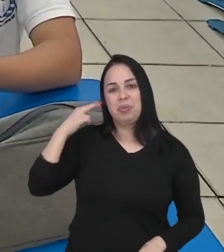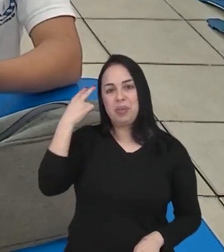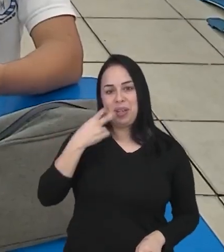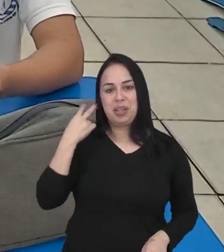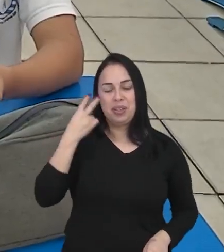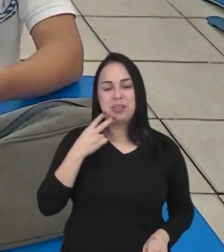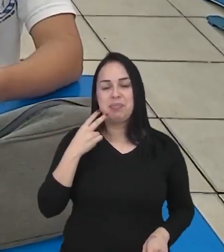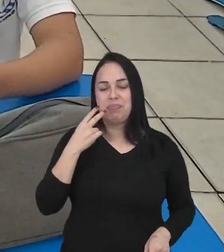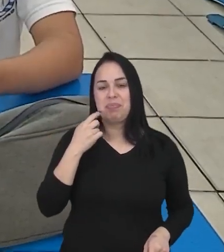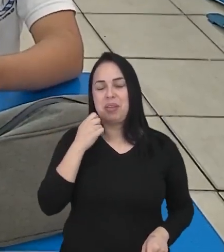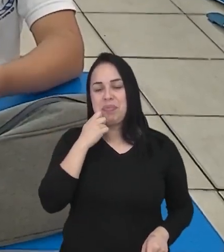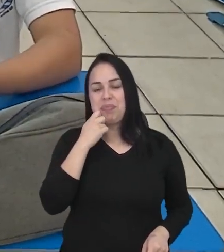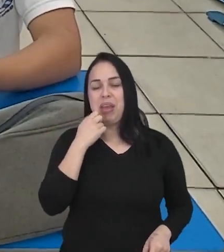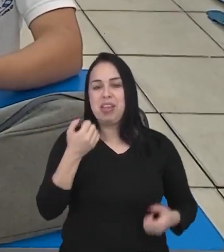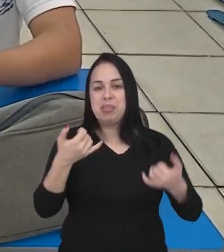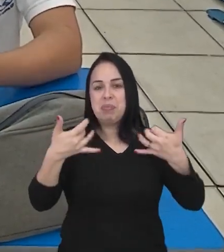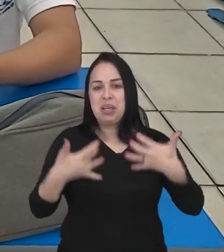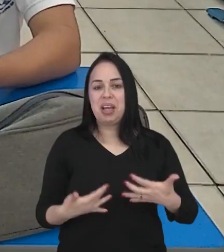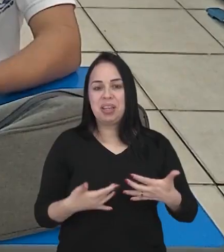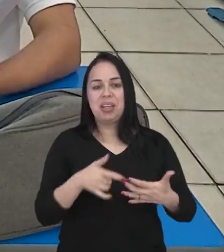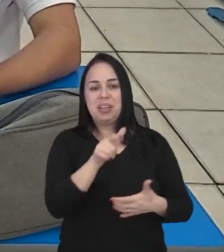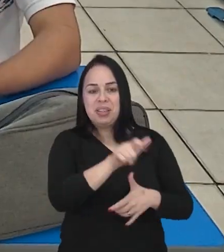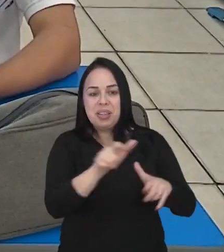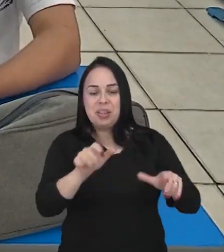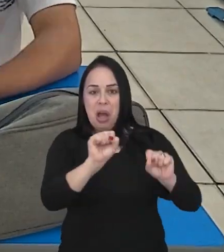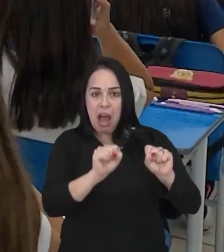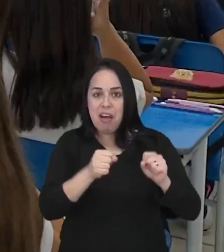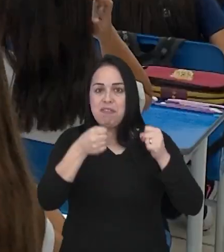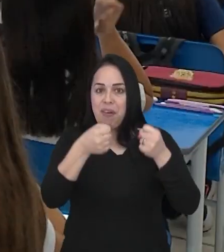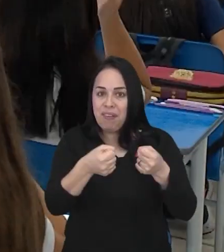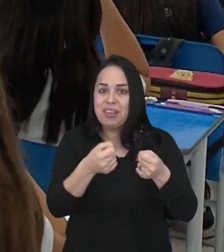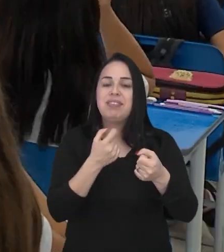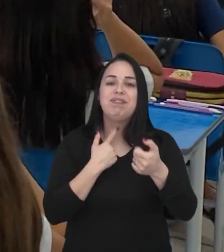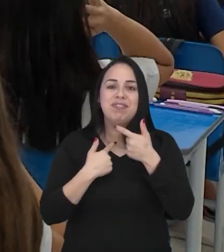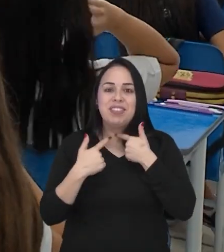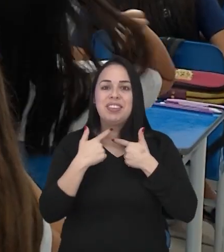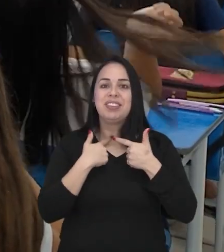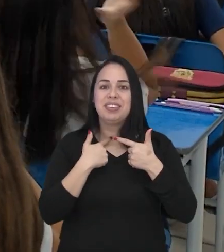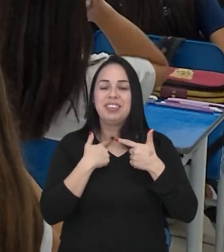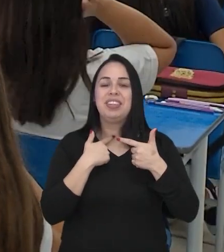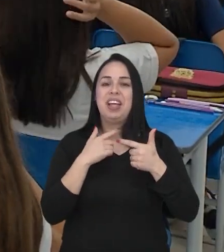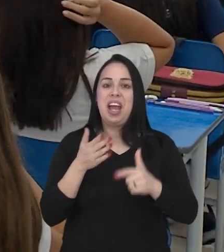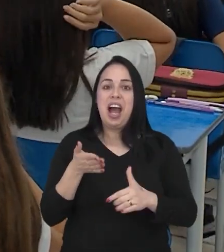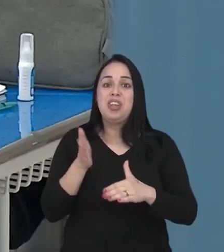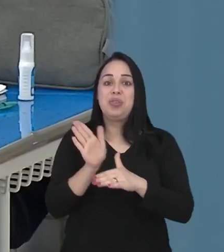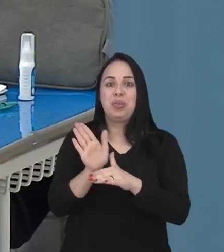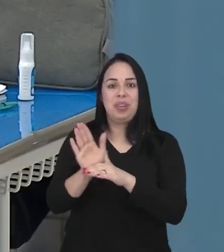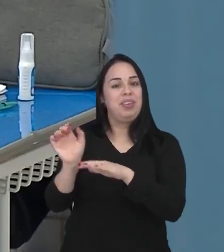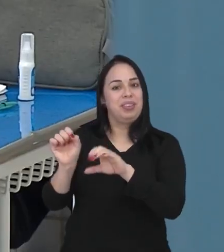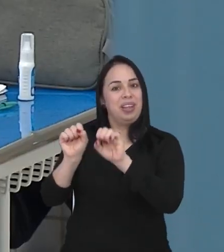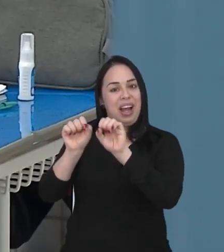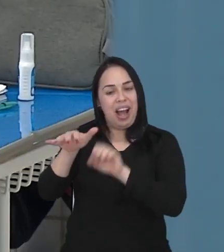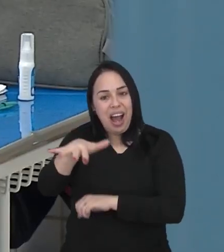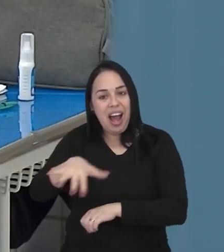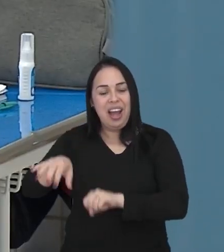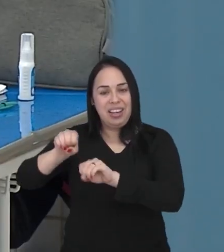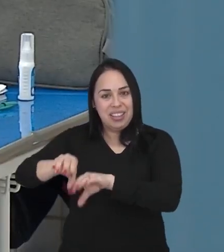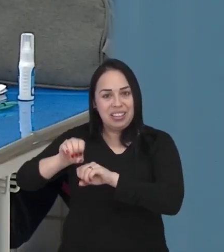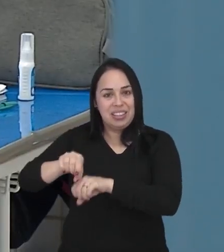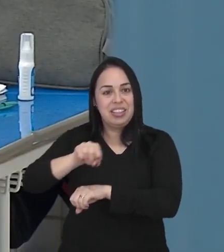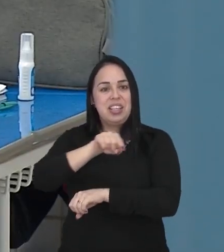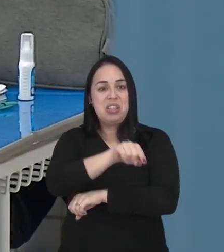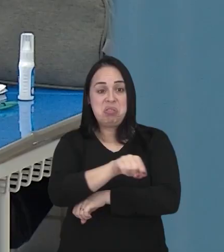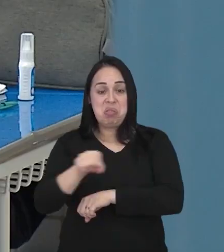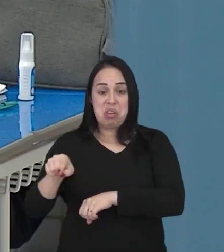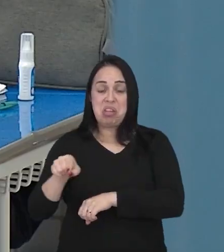Além disso, os vereadores acreditam que o desenvolvimento acadêmico e o engajamento dos estudantes fortalecem o sistema educacional